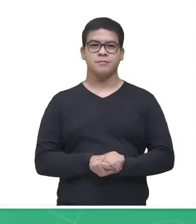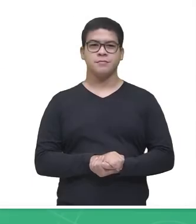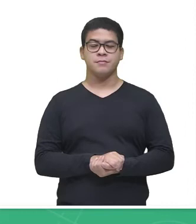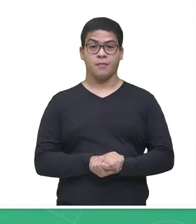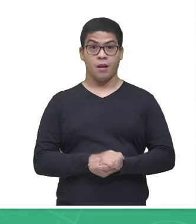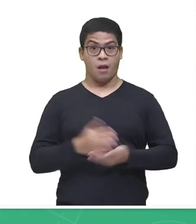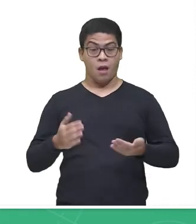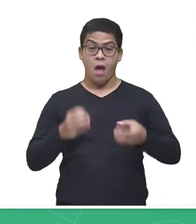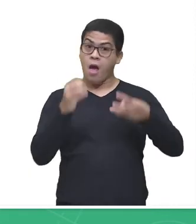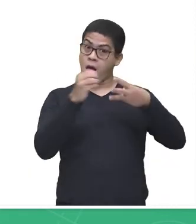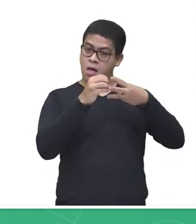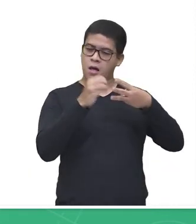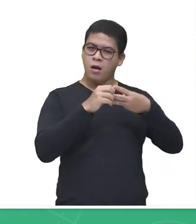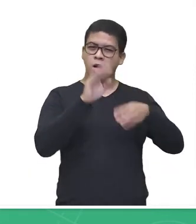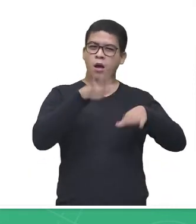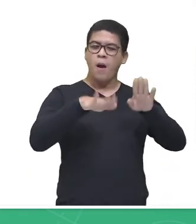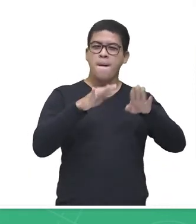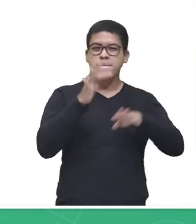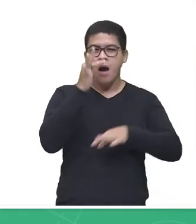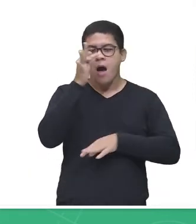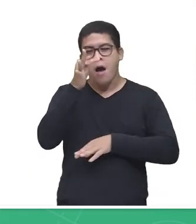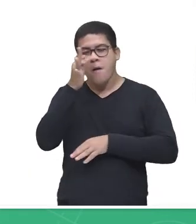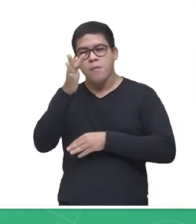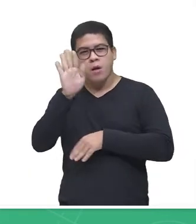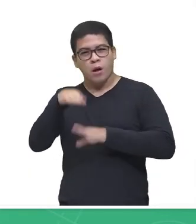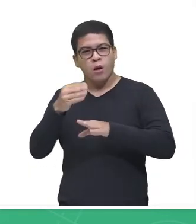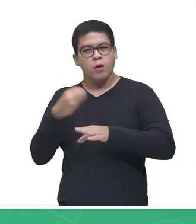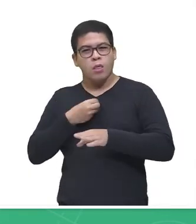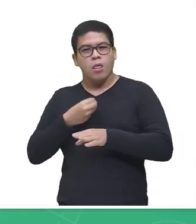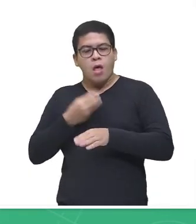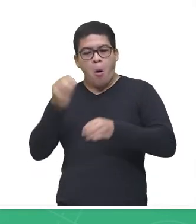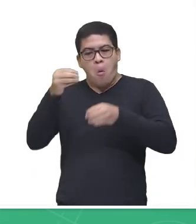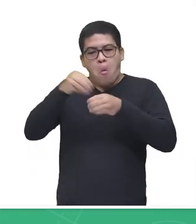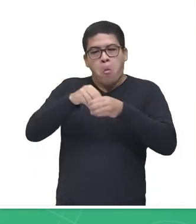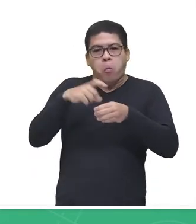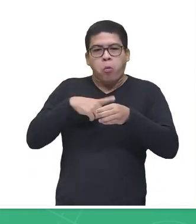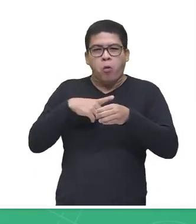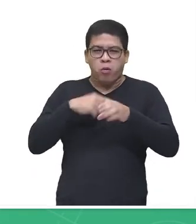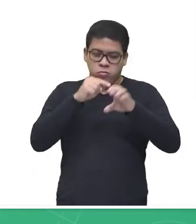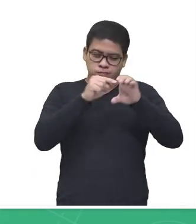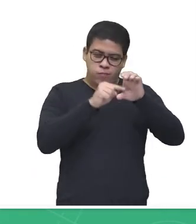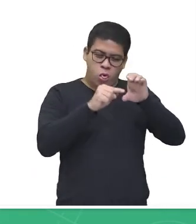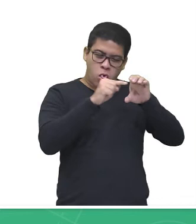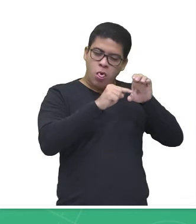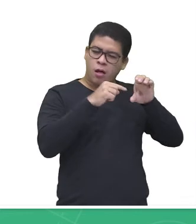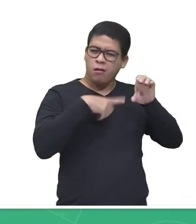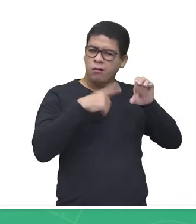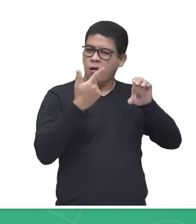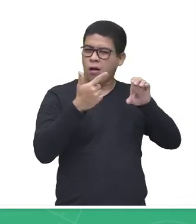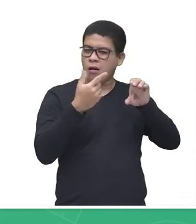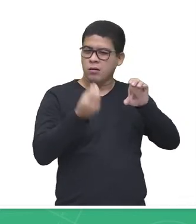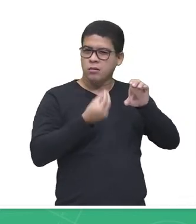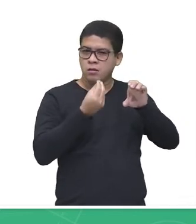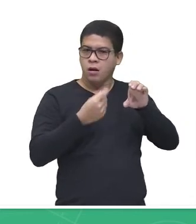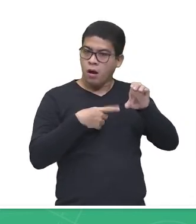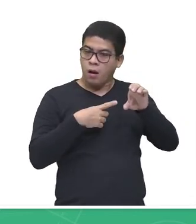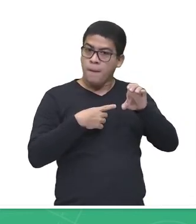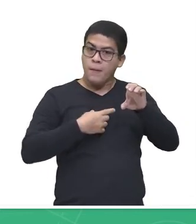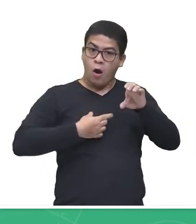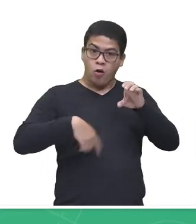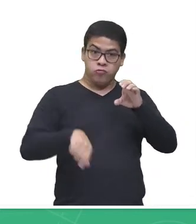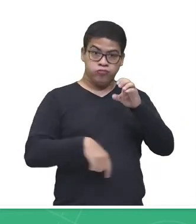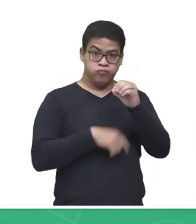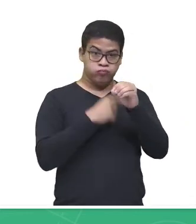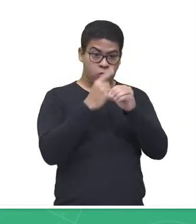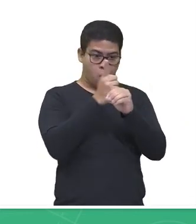As células da maioria das plantas não apresentam centríolo, tampouco apresentam estruturas como cílios e flagelos.